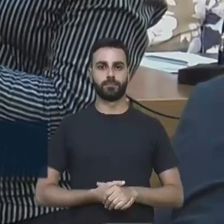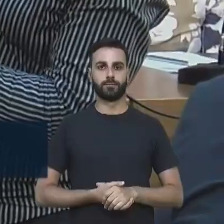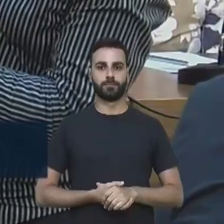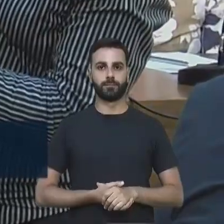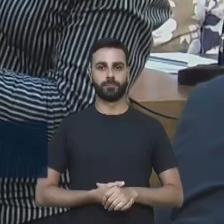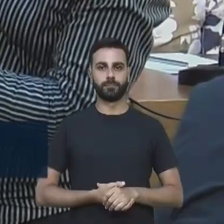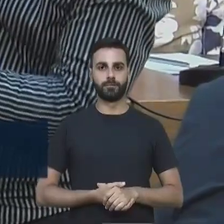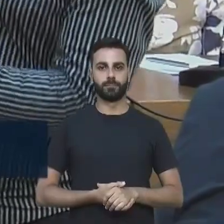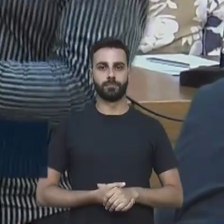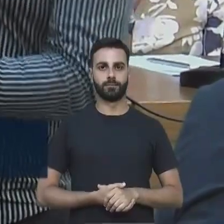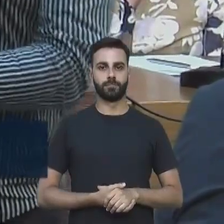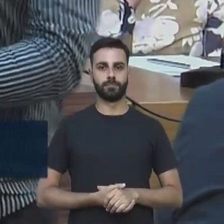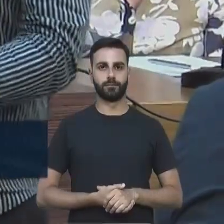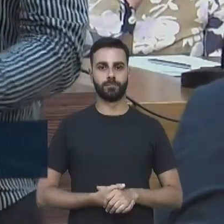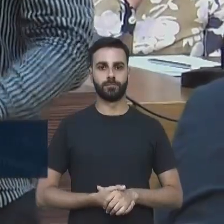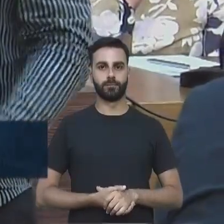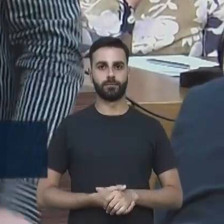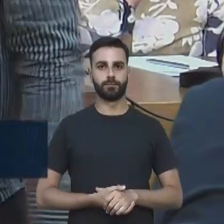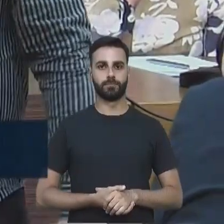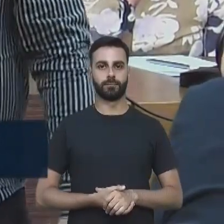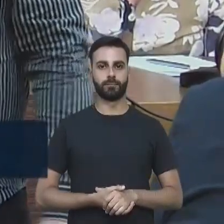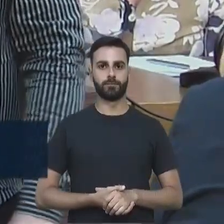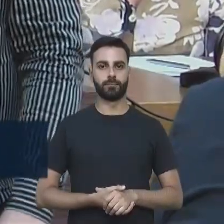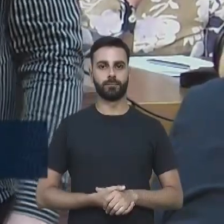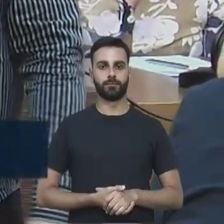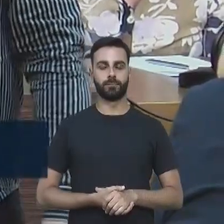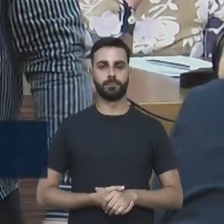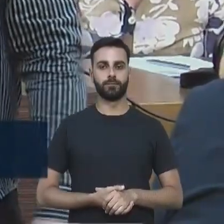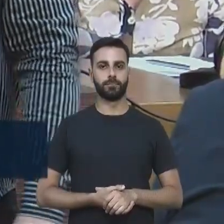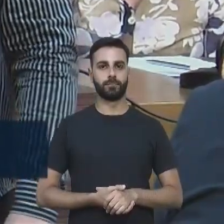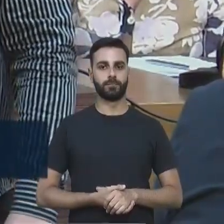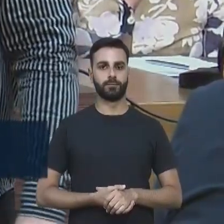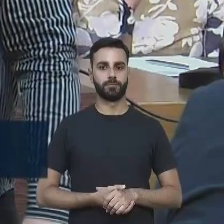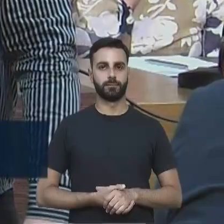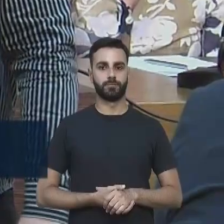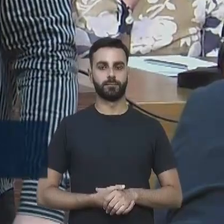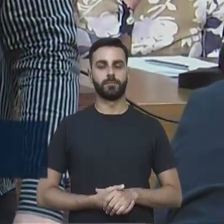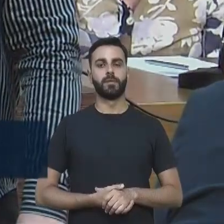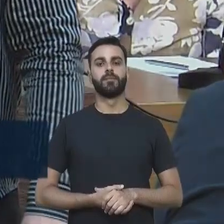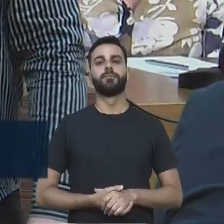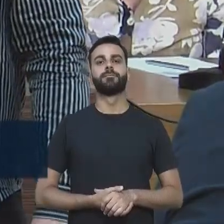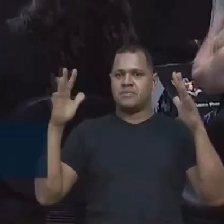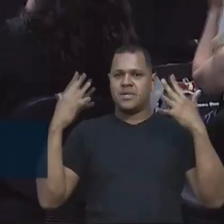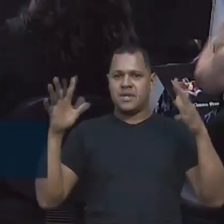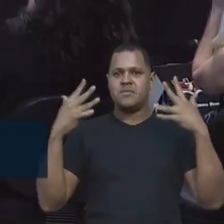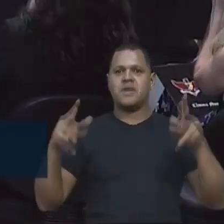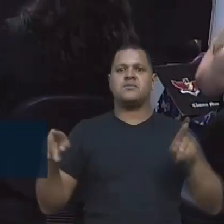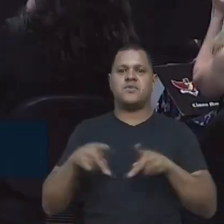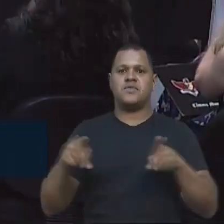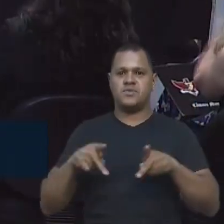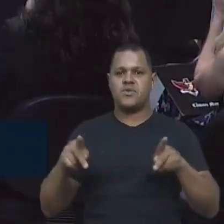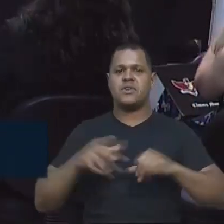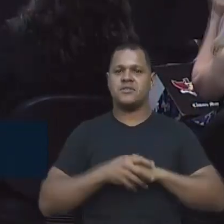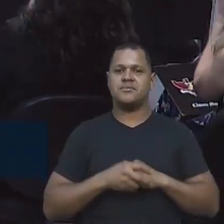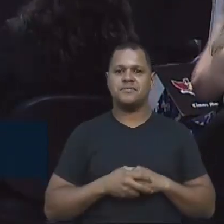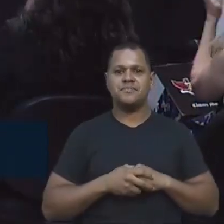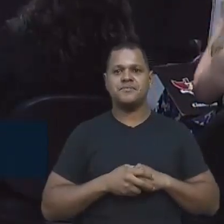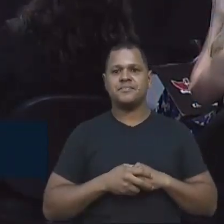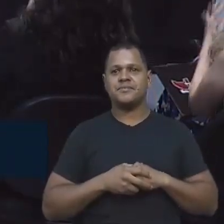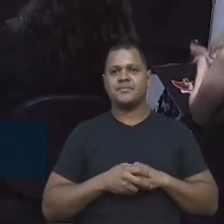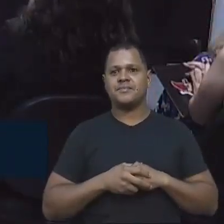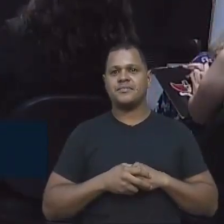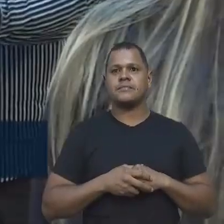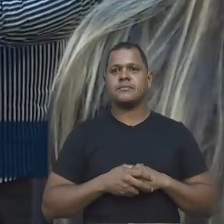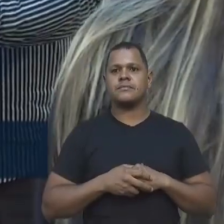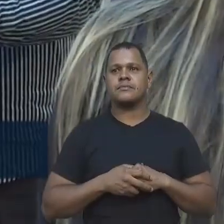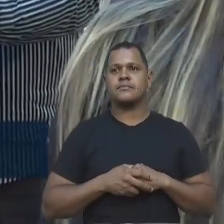da mulher na categoria educação prisional da professora Germânia Fialho Martins Rezende da escola Cid Batista um terceiro projeto folcloart